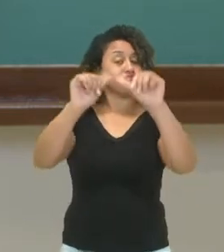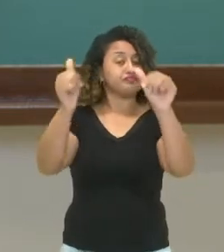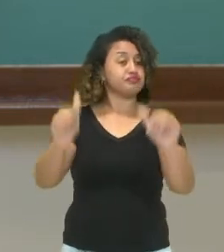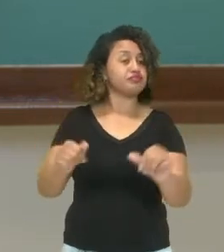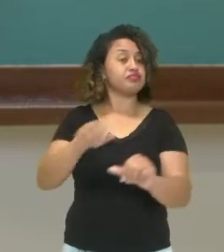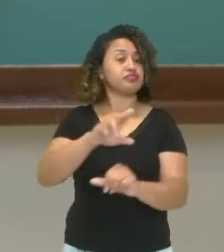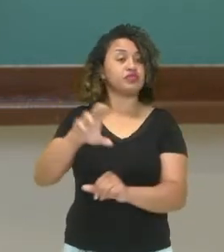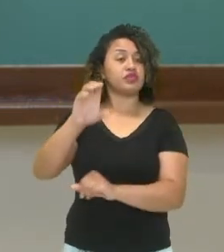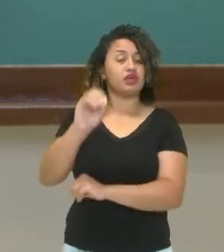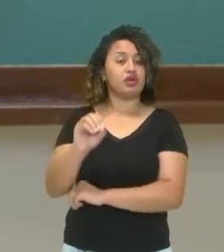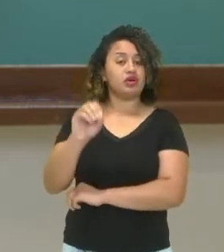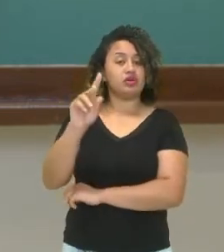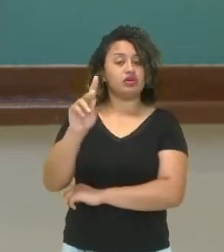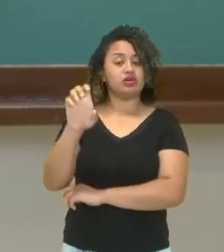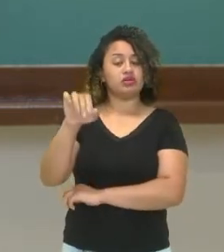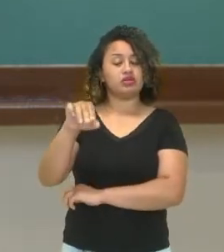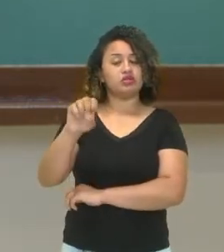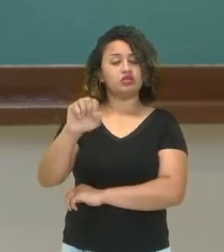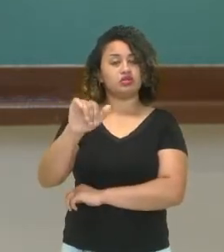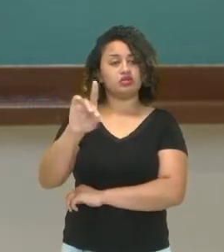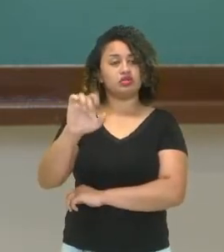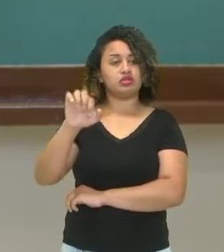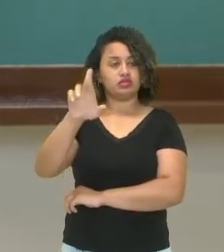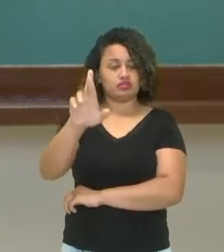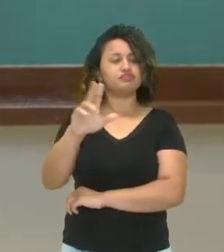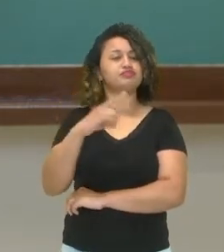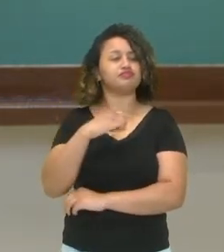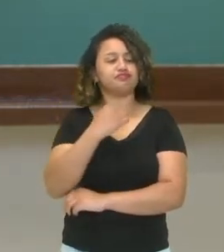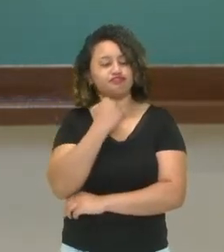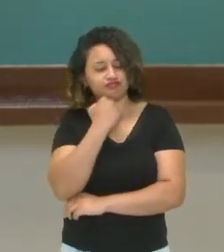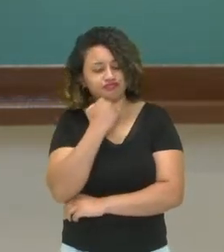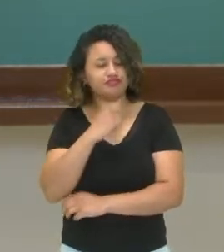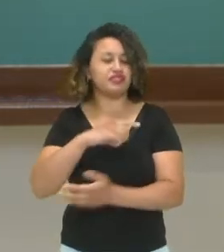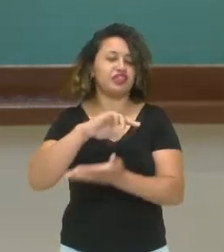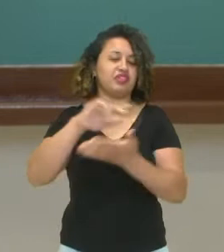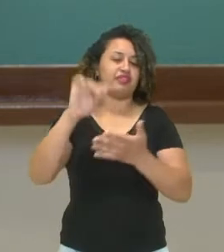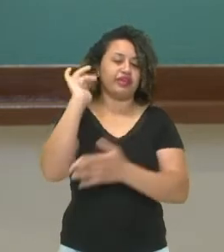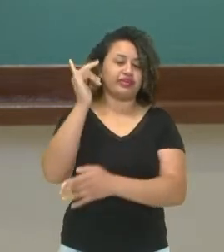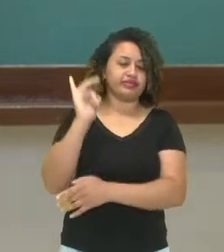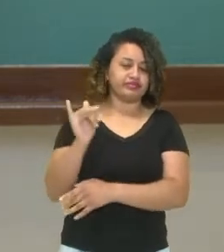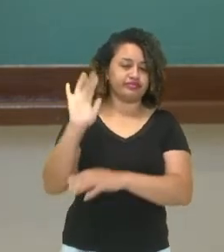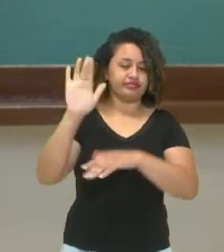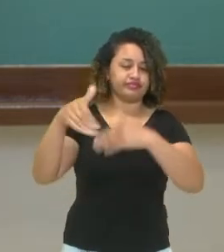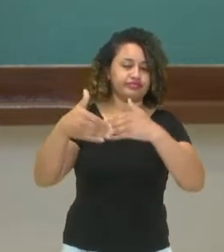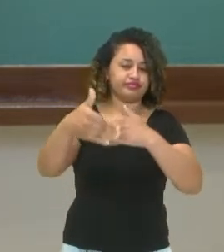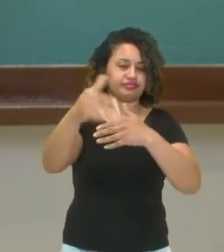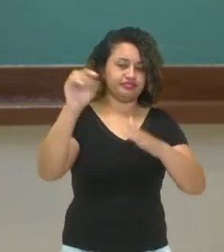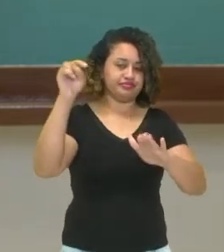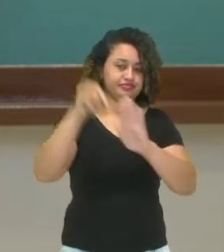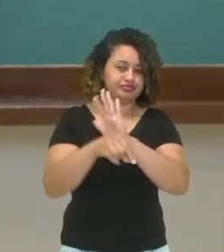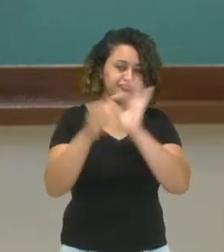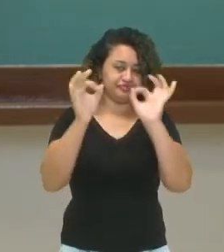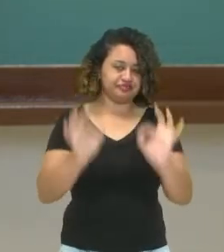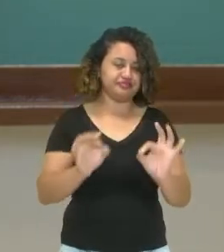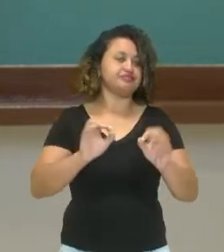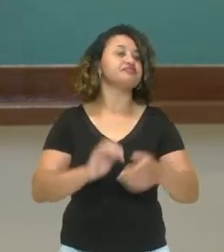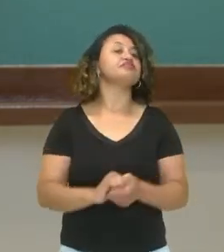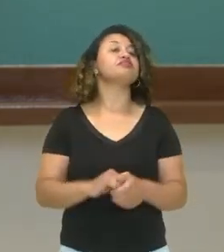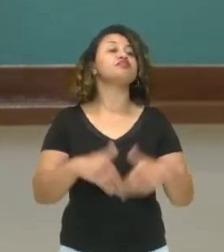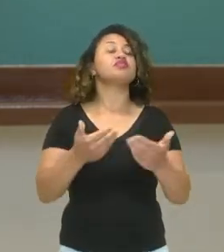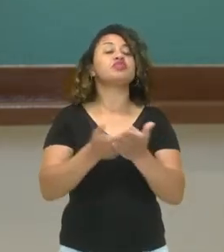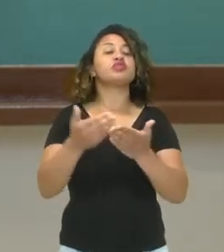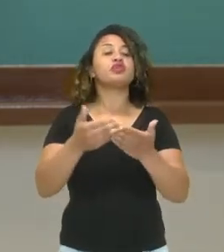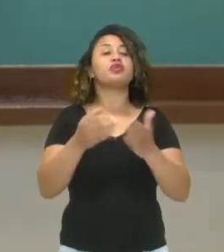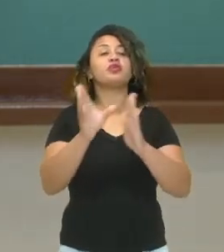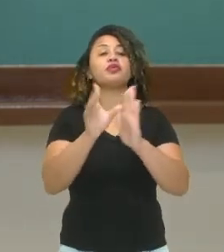ela traz diversos relatos, diversas histórias que a gente vai abordar daqui a pouco, tá? Então, a gente começa falando da escultura